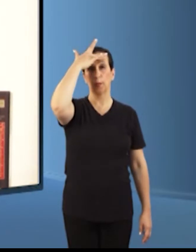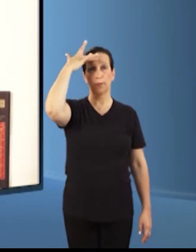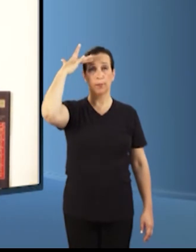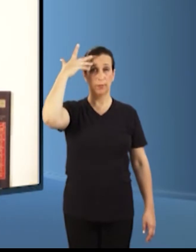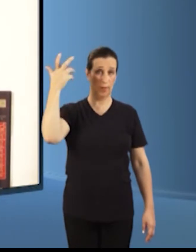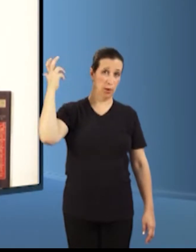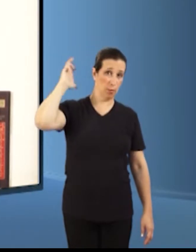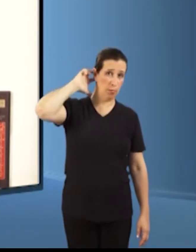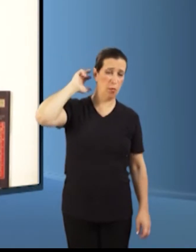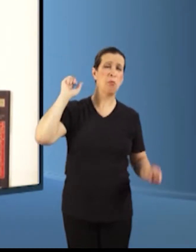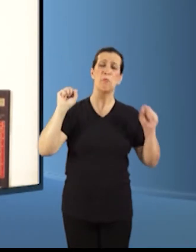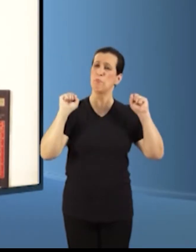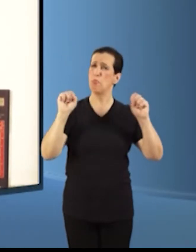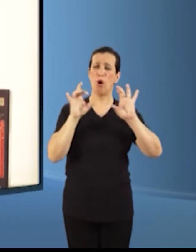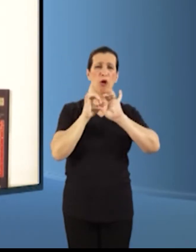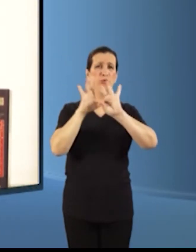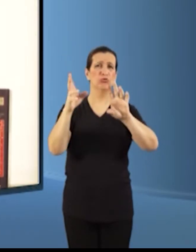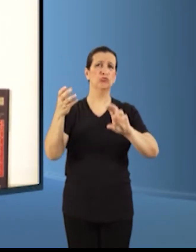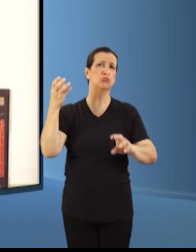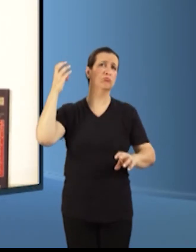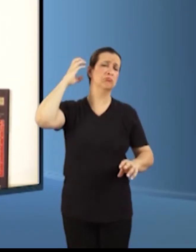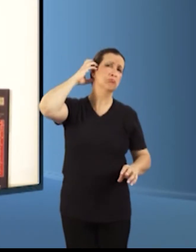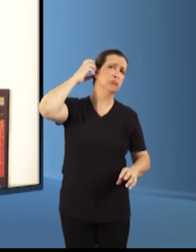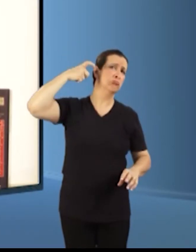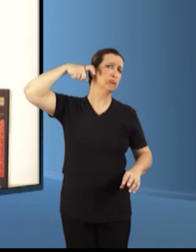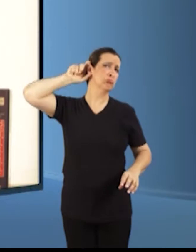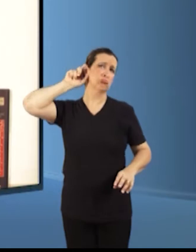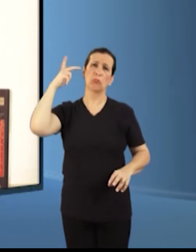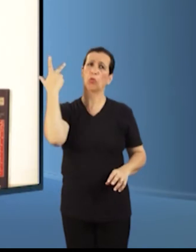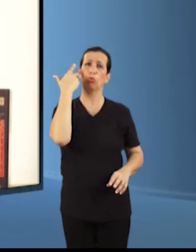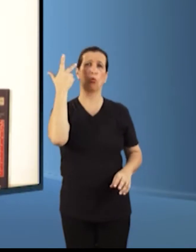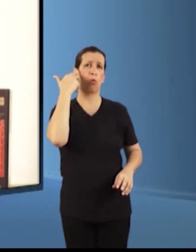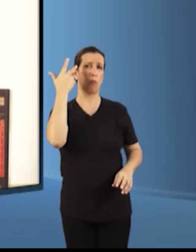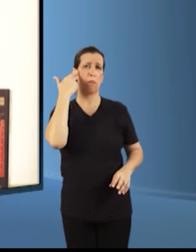O paciente implantado ele pode utilizar aparelhos eletrônicos normalmente,